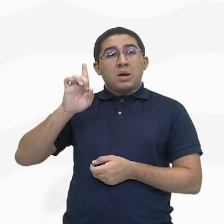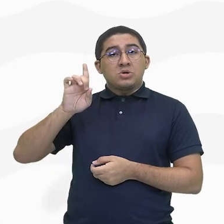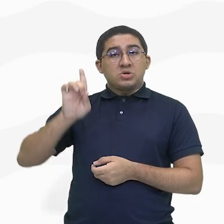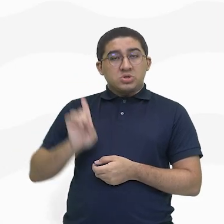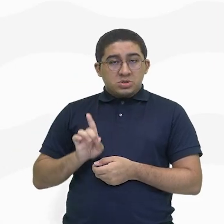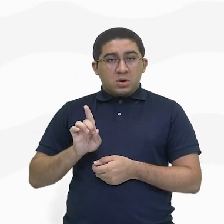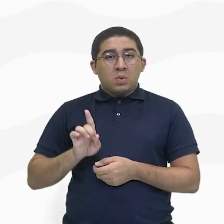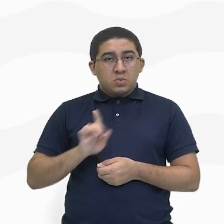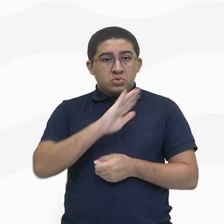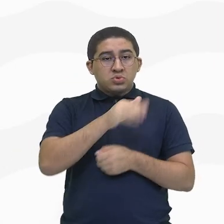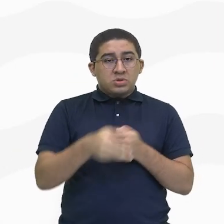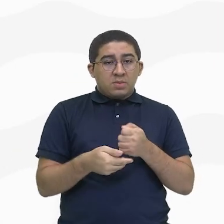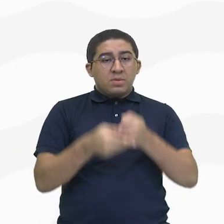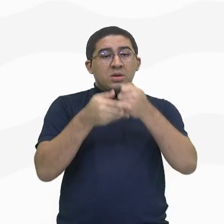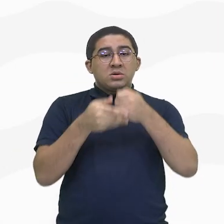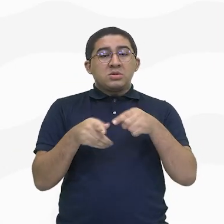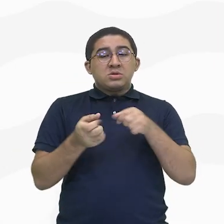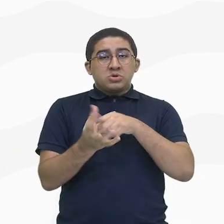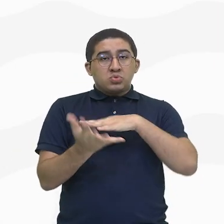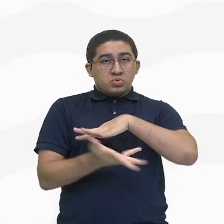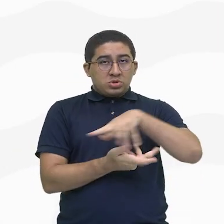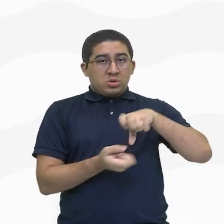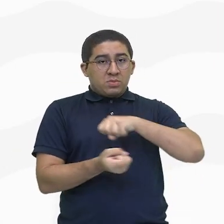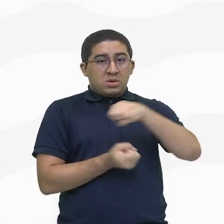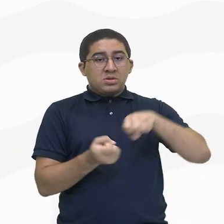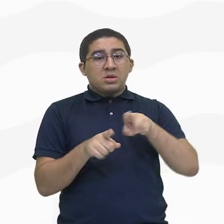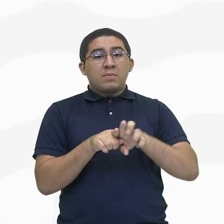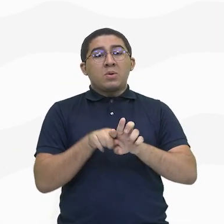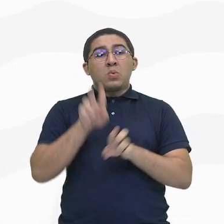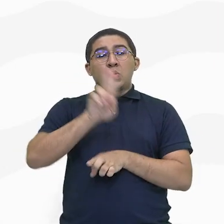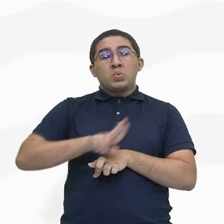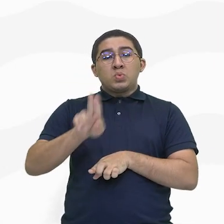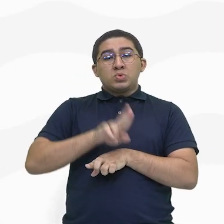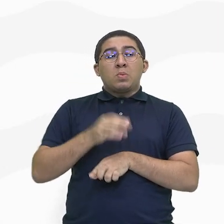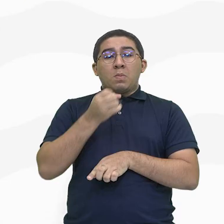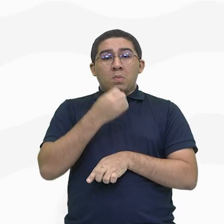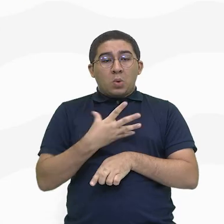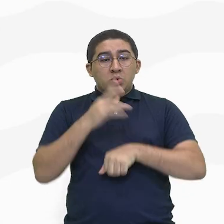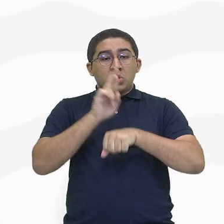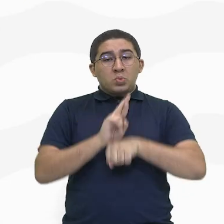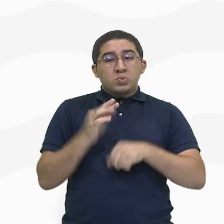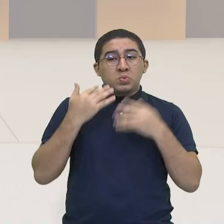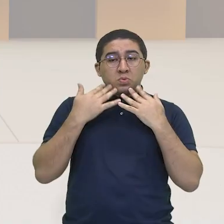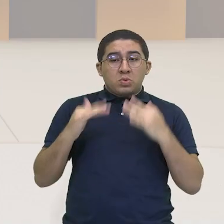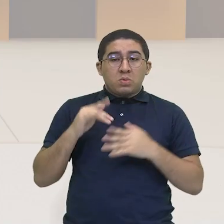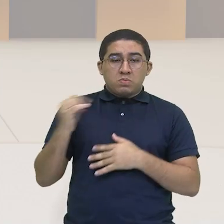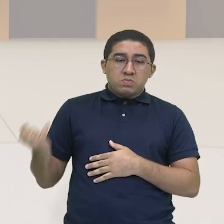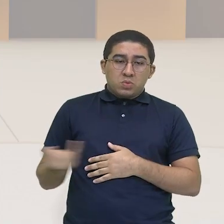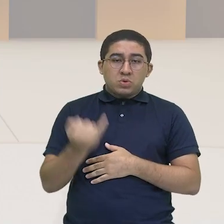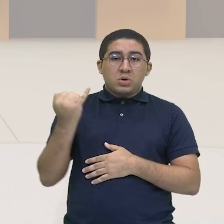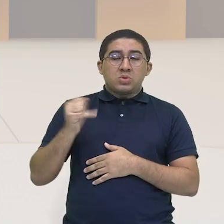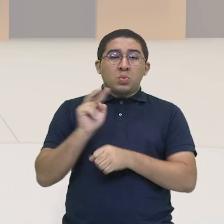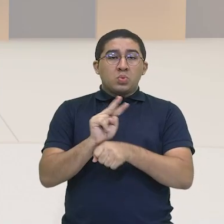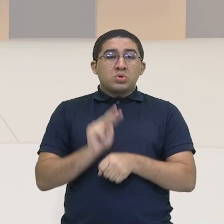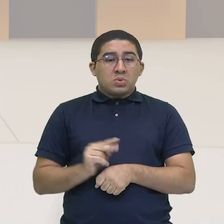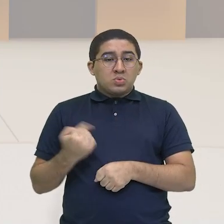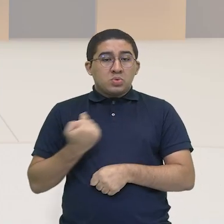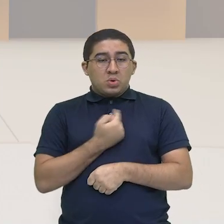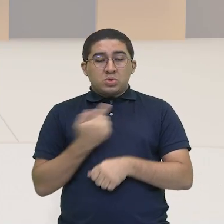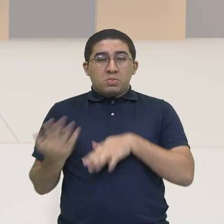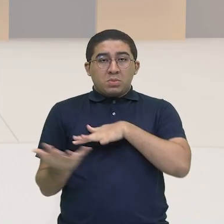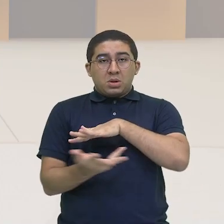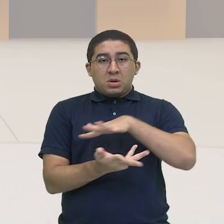e o uso eficiente de recursos naturais. Isso é muito importante para a preservação do nosso planeta.